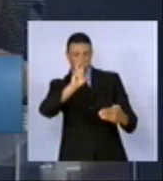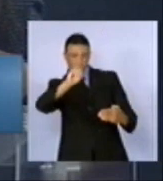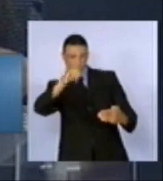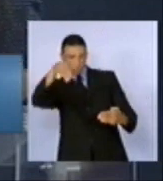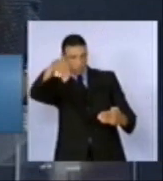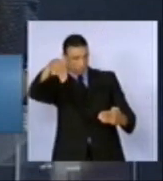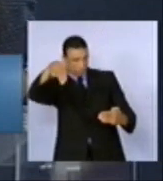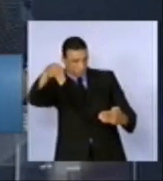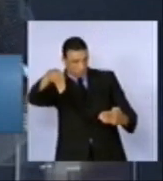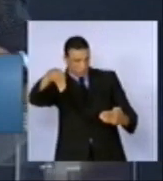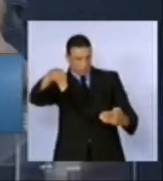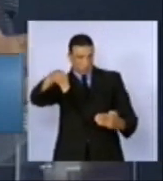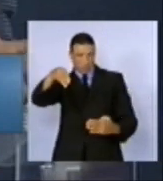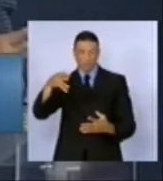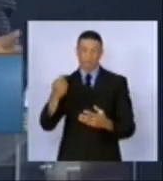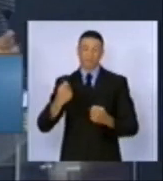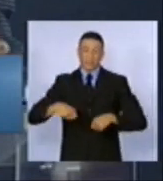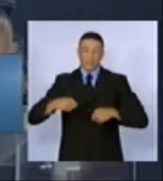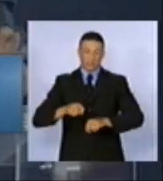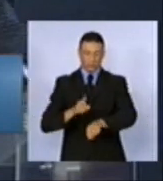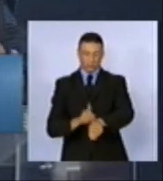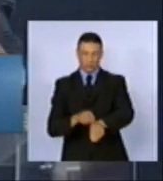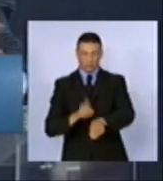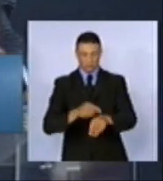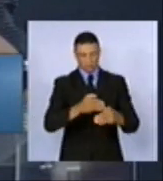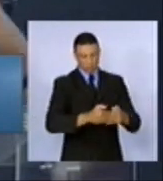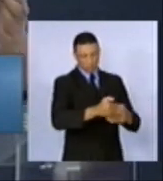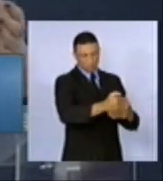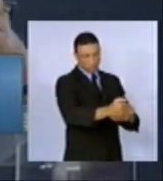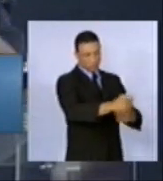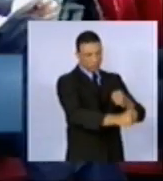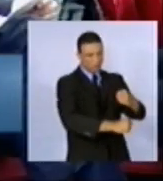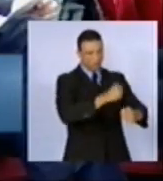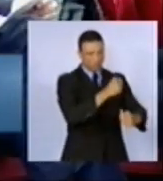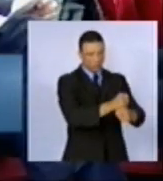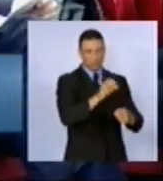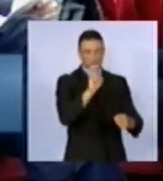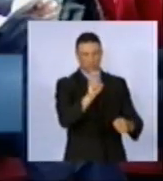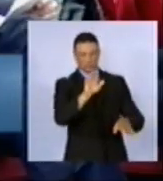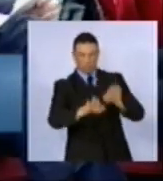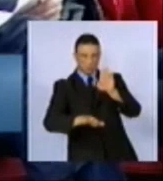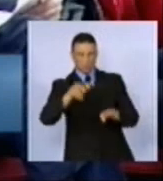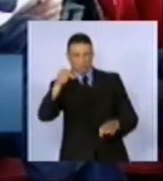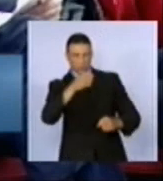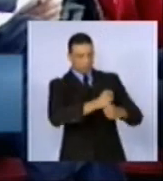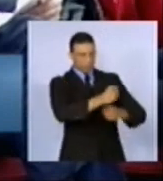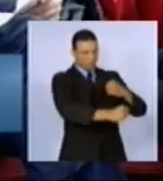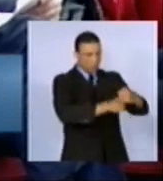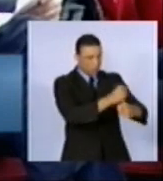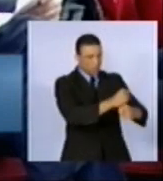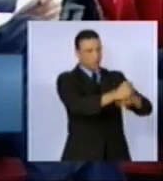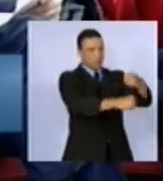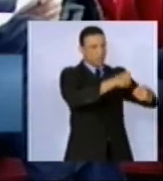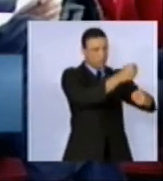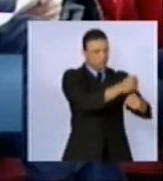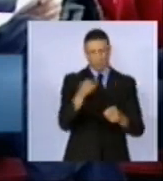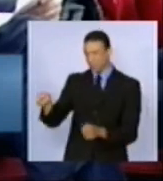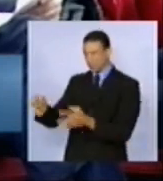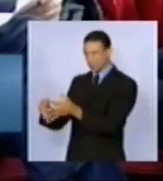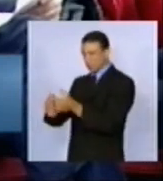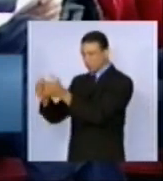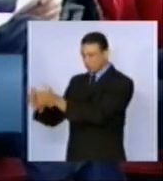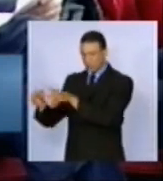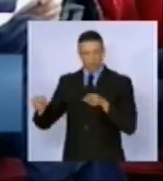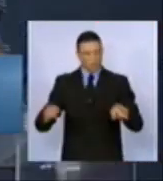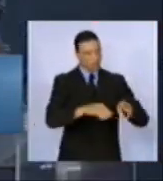necessidade de um um um período eh de Safra entre 5 7 anos para adaptação dessa do do manejo do solo